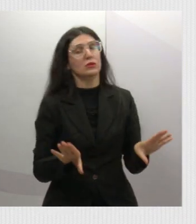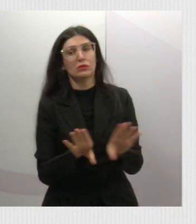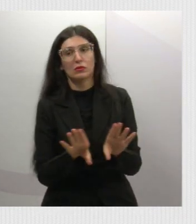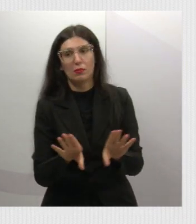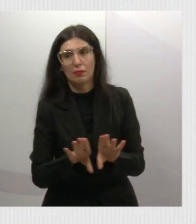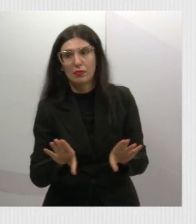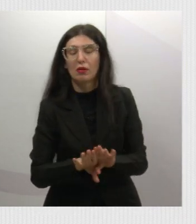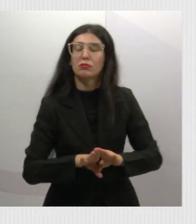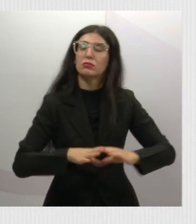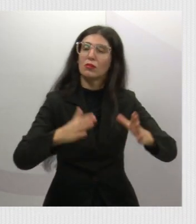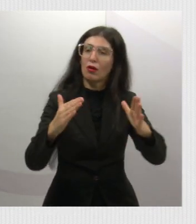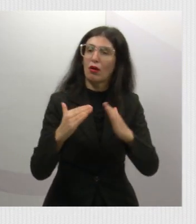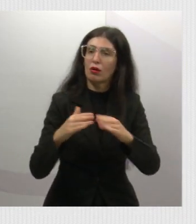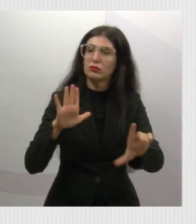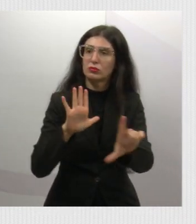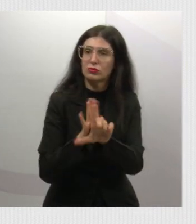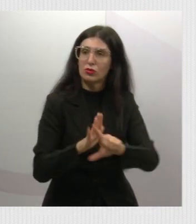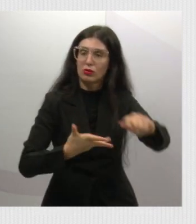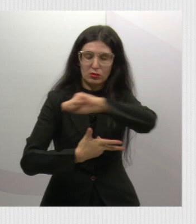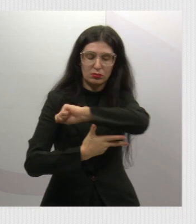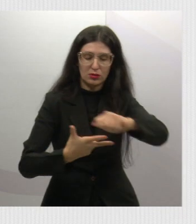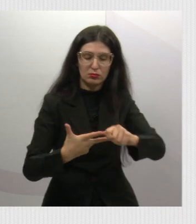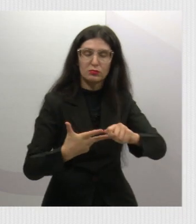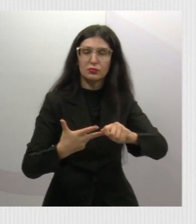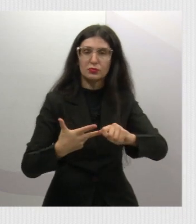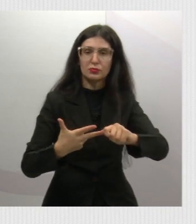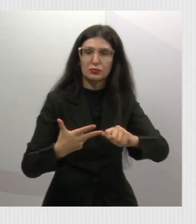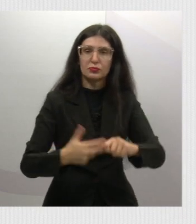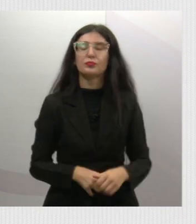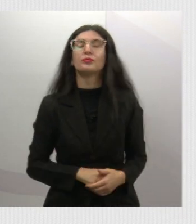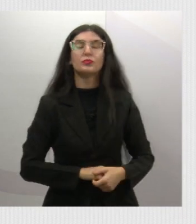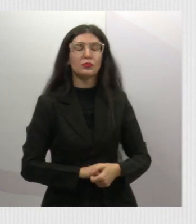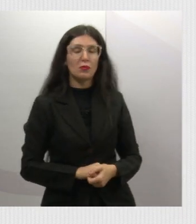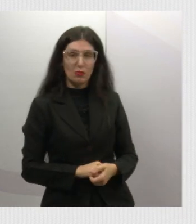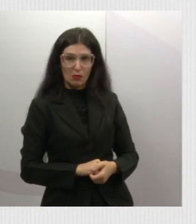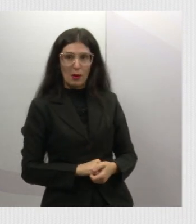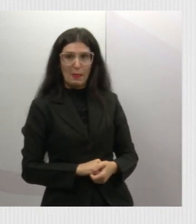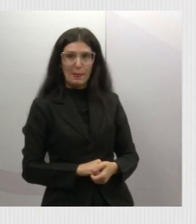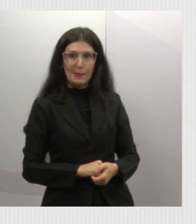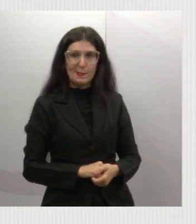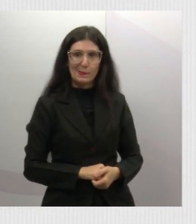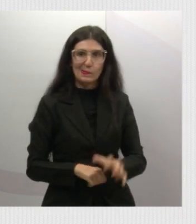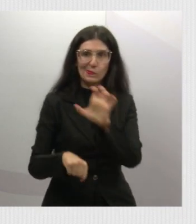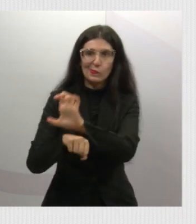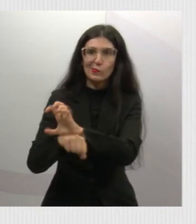casas legislativas estaduais e municipais.